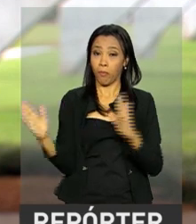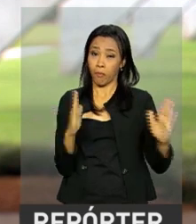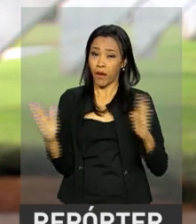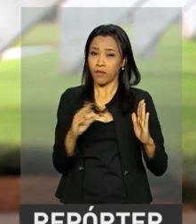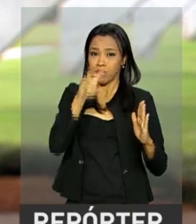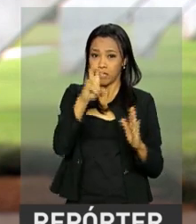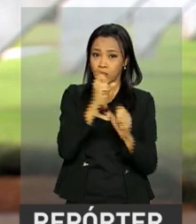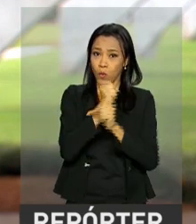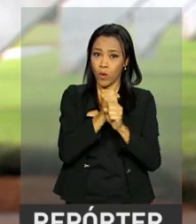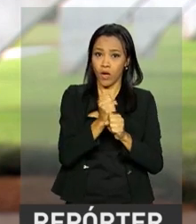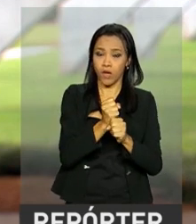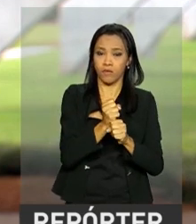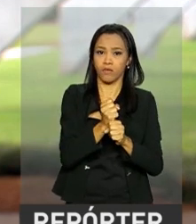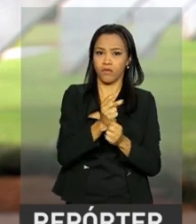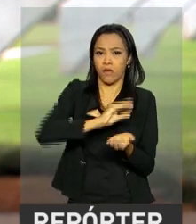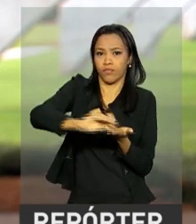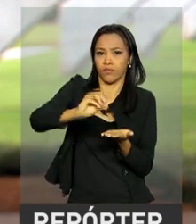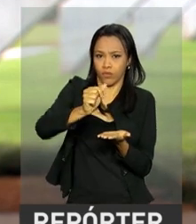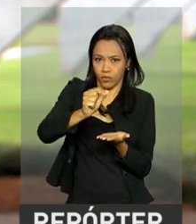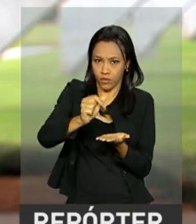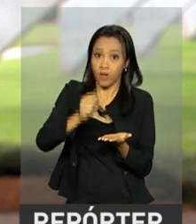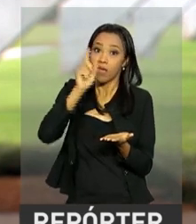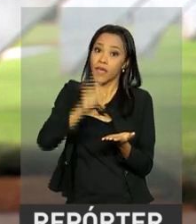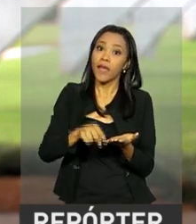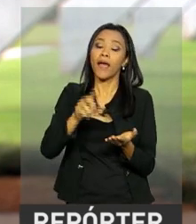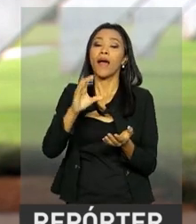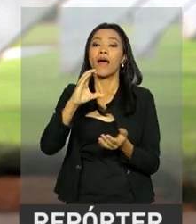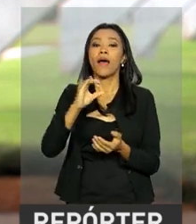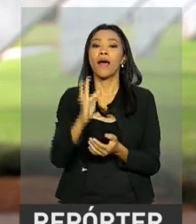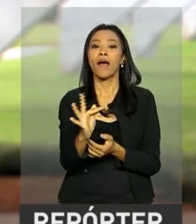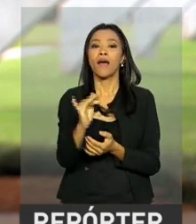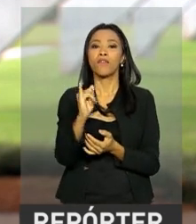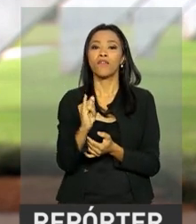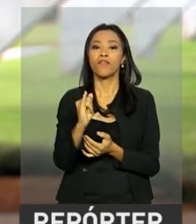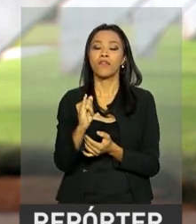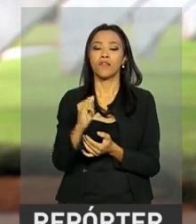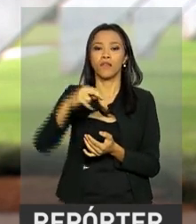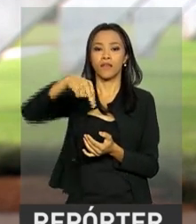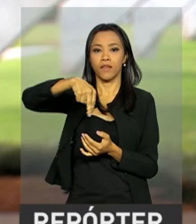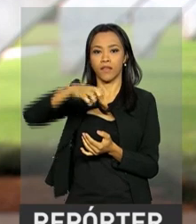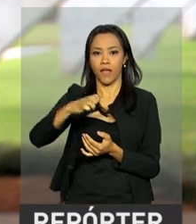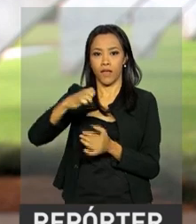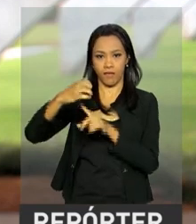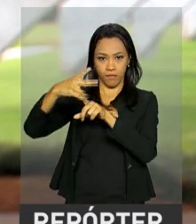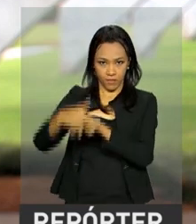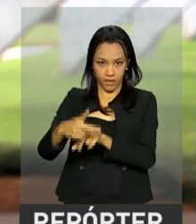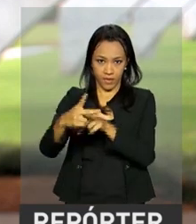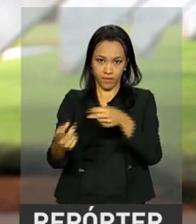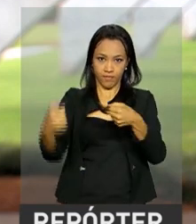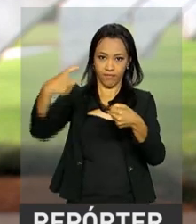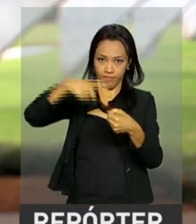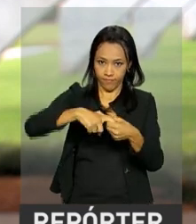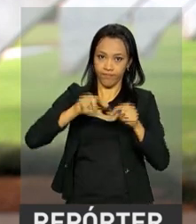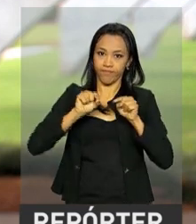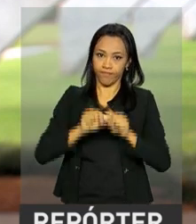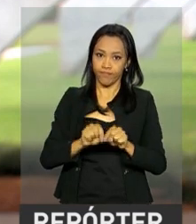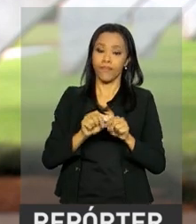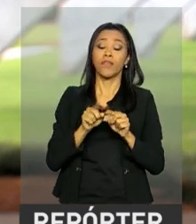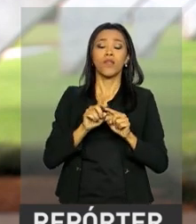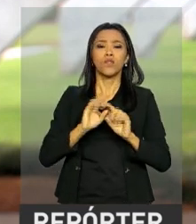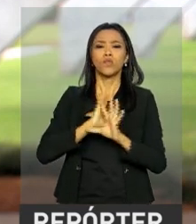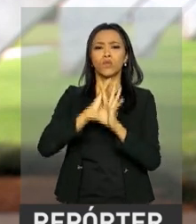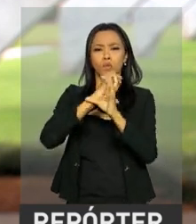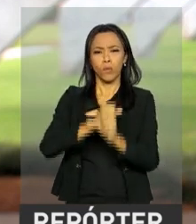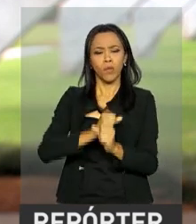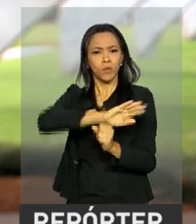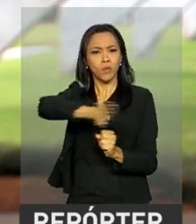A FINEP, que é uma agência vinculada ao Ministério das Ciências, Tecnologia, Inovações e Comunicações, do total